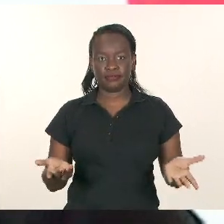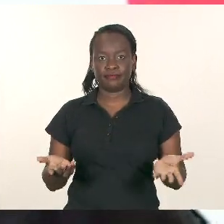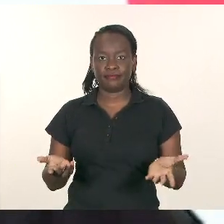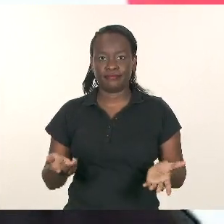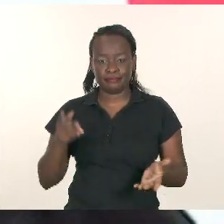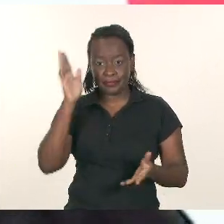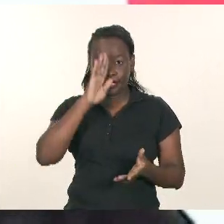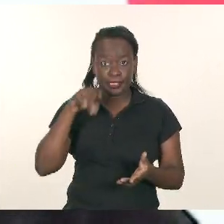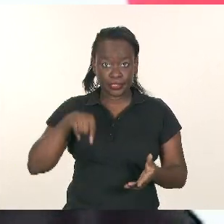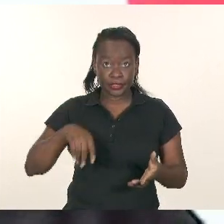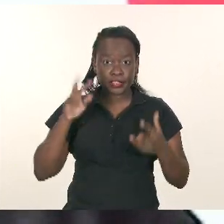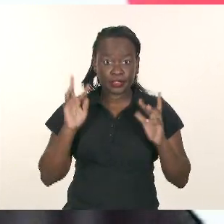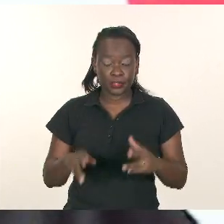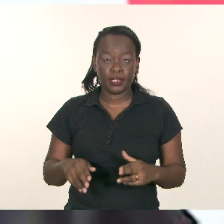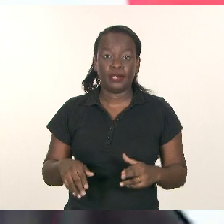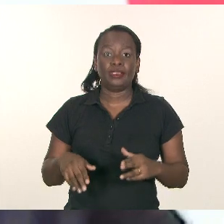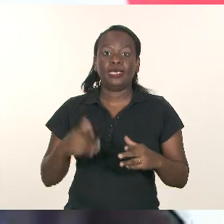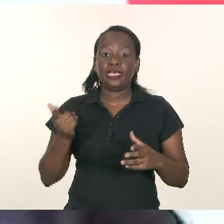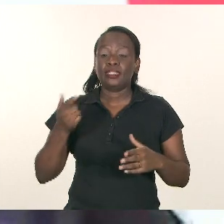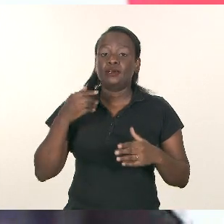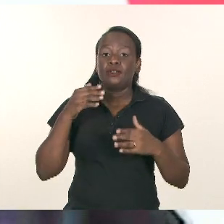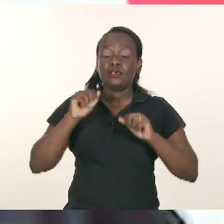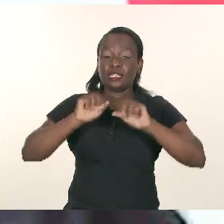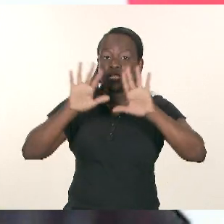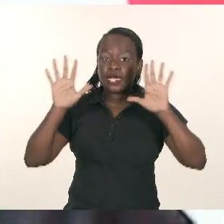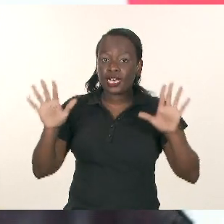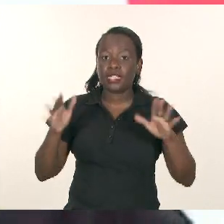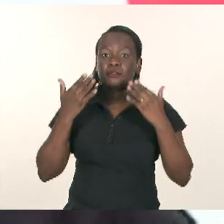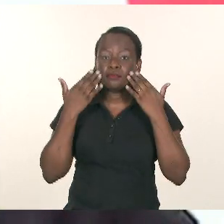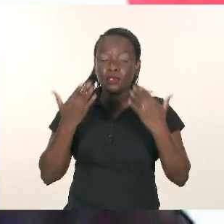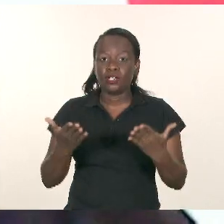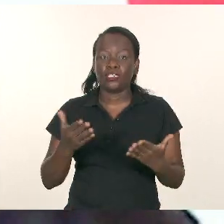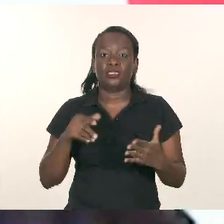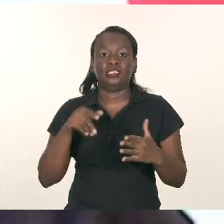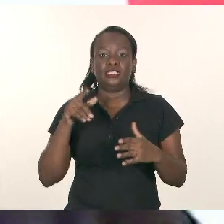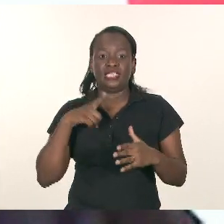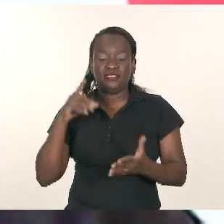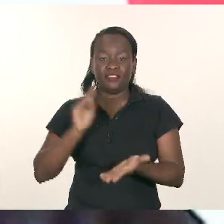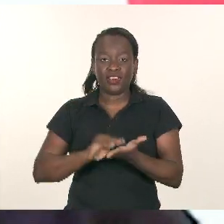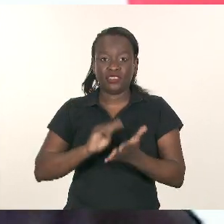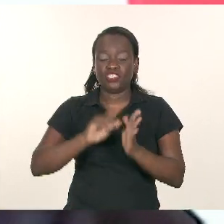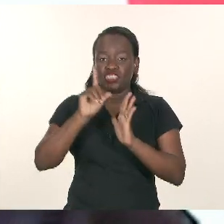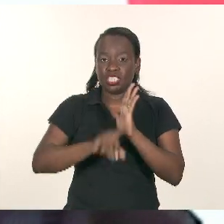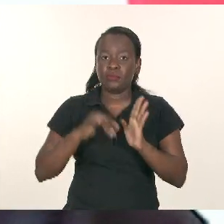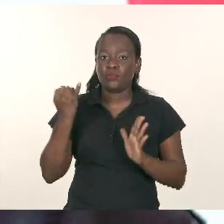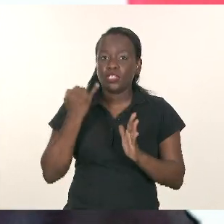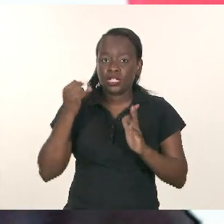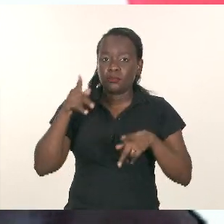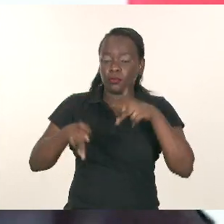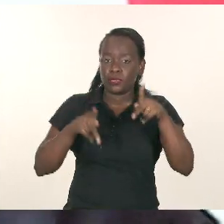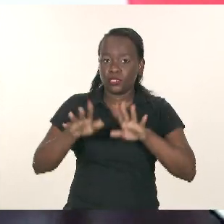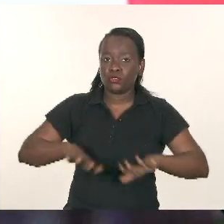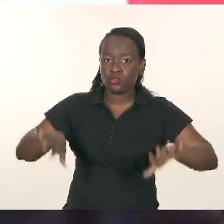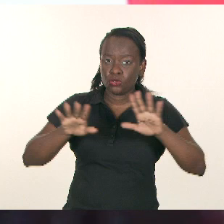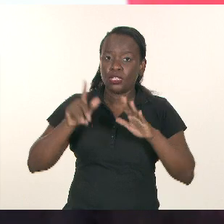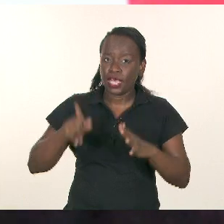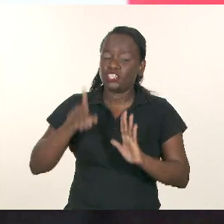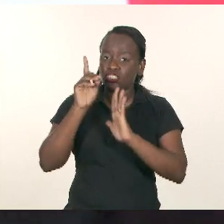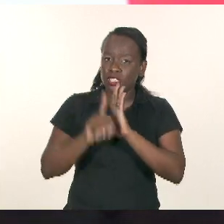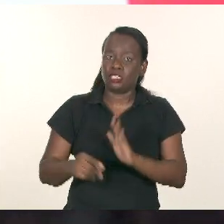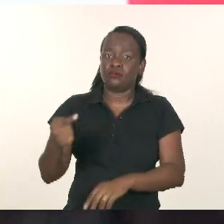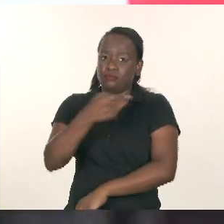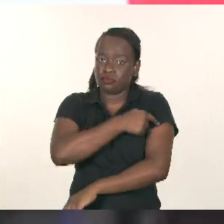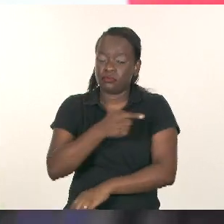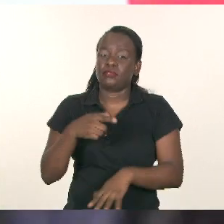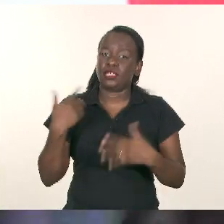num país como esse, ter transparência num momento de escassez de um direito fundamental para a população, como o direito à imunização,